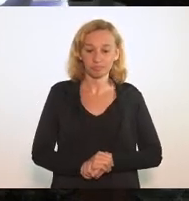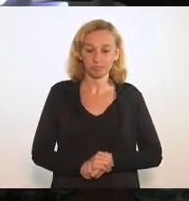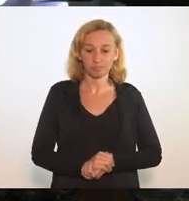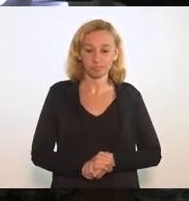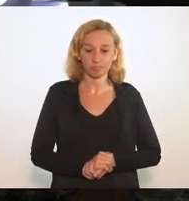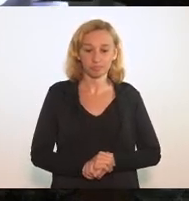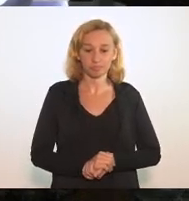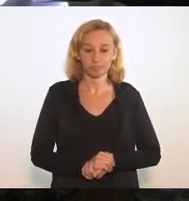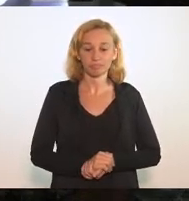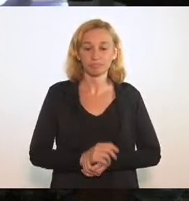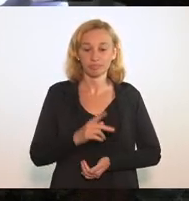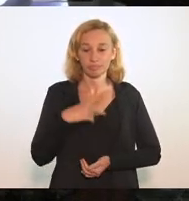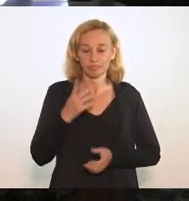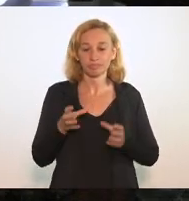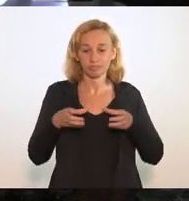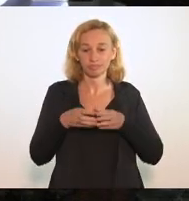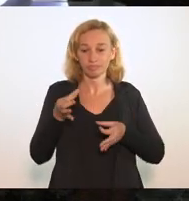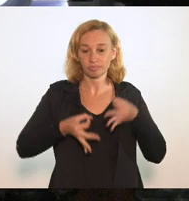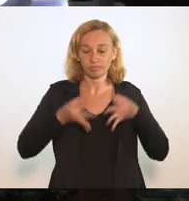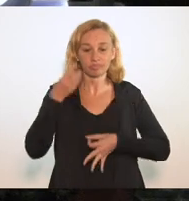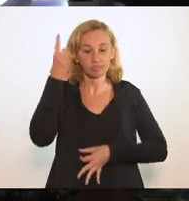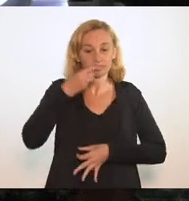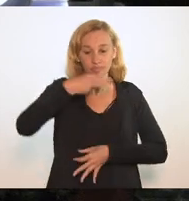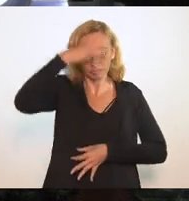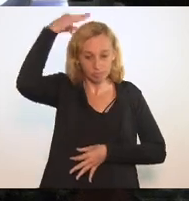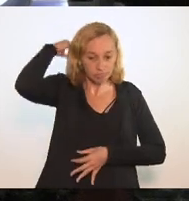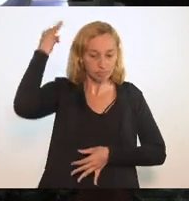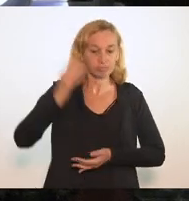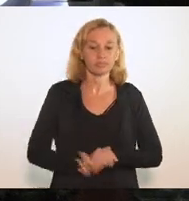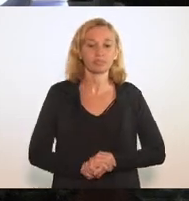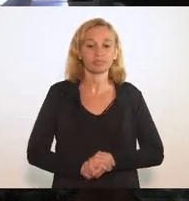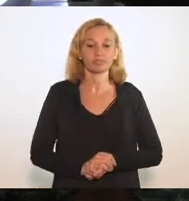Para emitir parecer pela Comissão de Constituição e Justiça, deputado Márcio Pacheco.